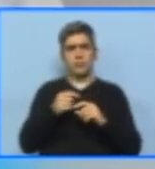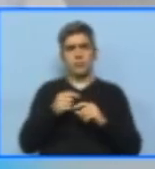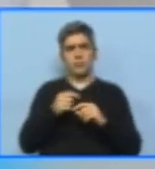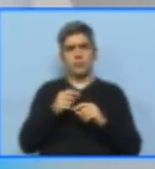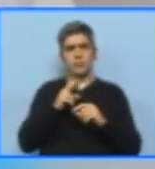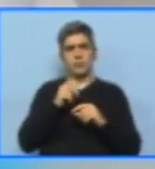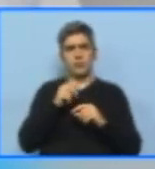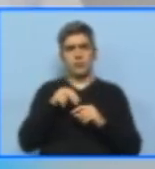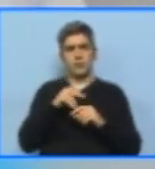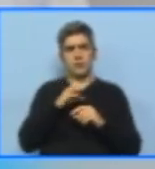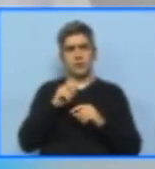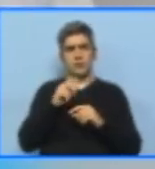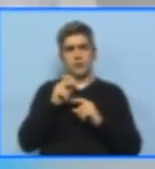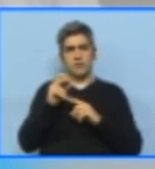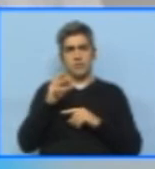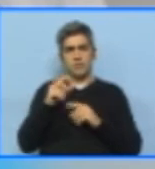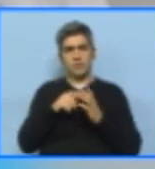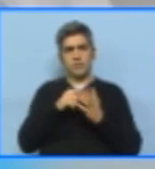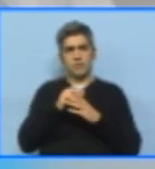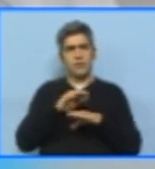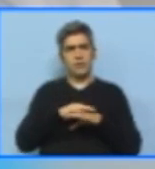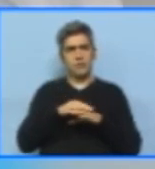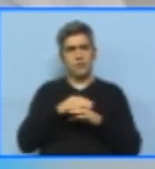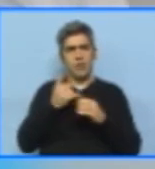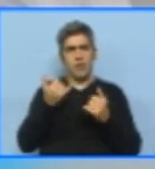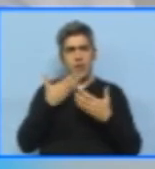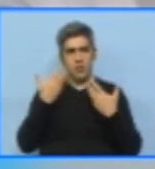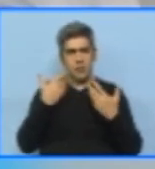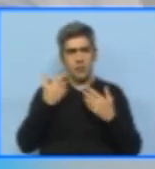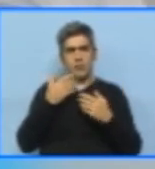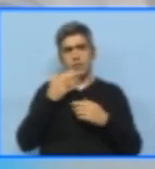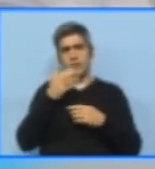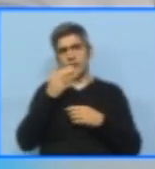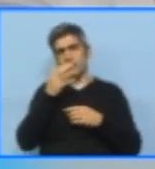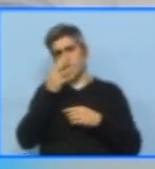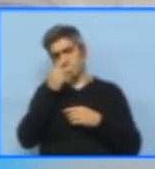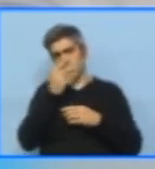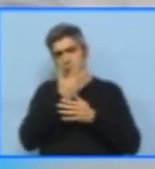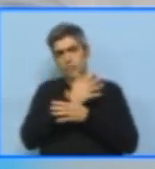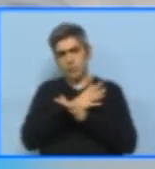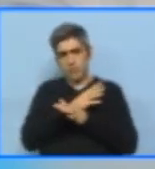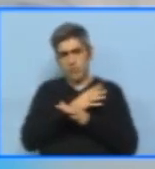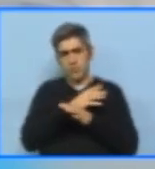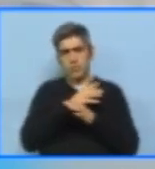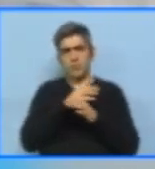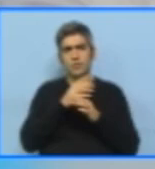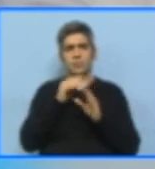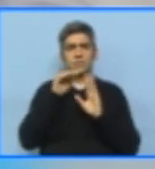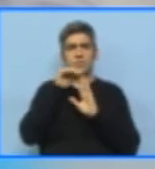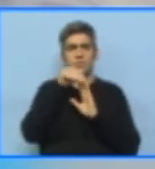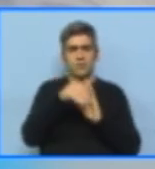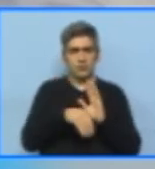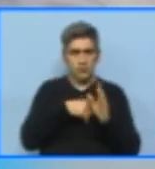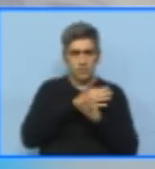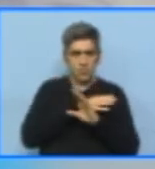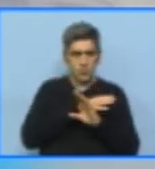a Renascença foi sempre testemunha fiel das alegrias e das tristezas do Chiado. Desde o declínio do